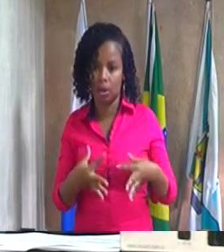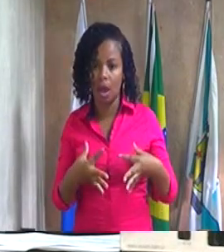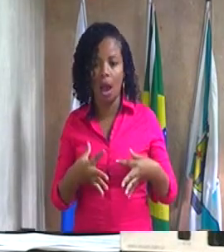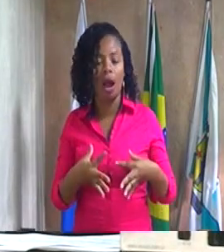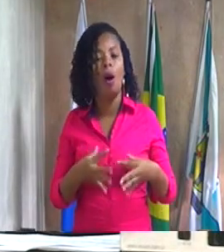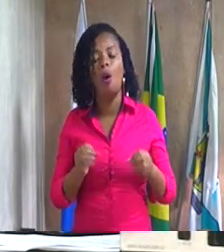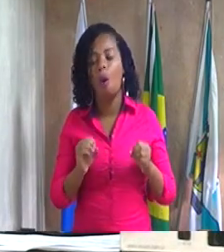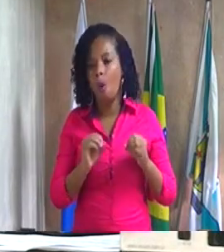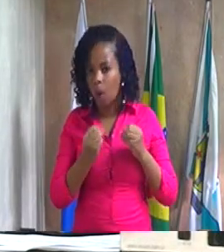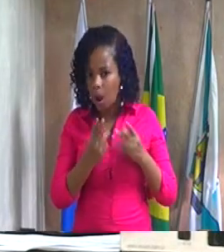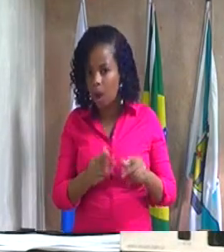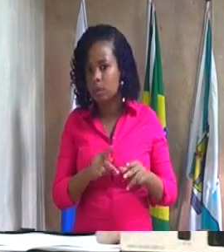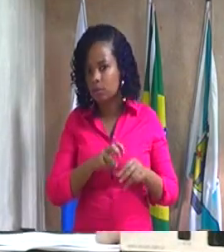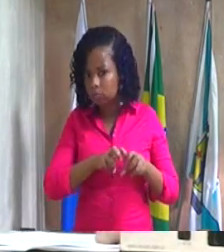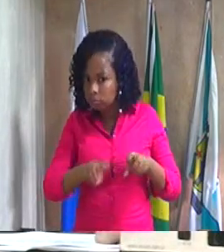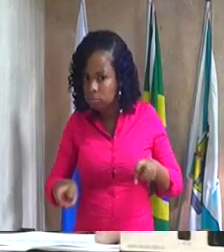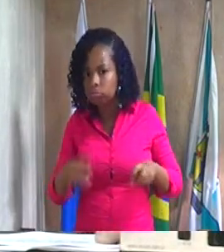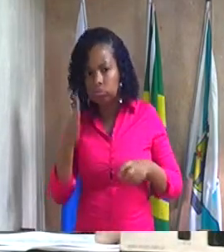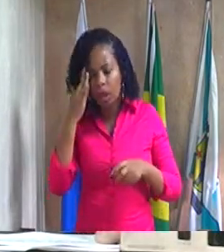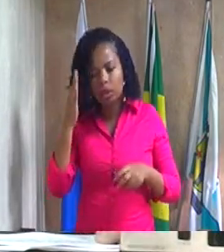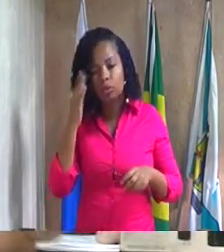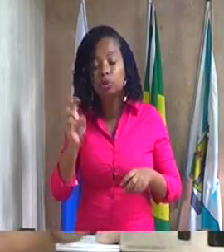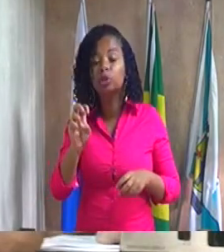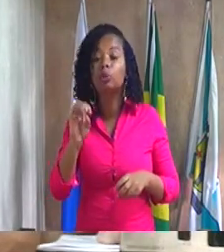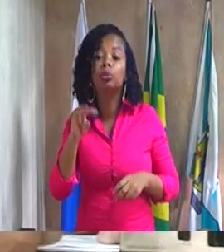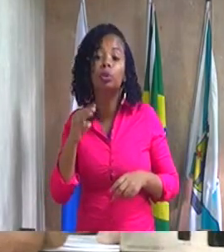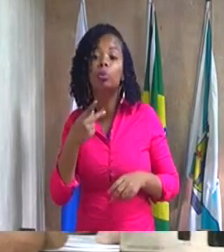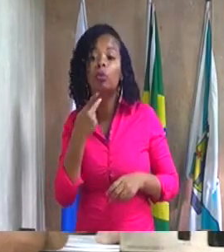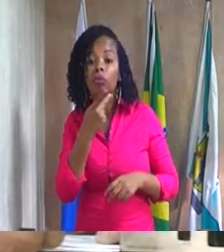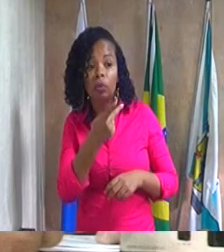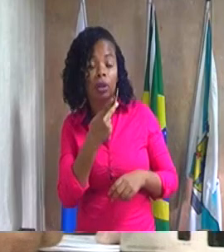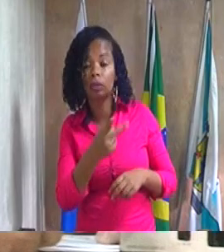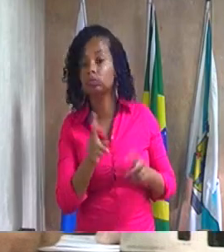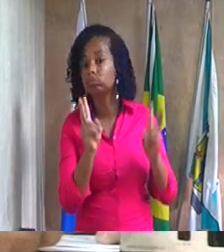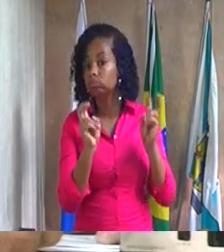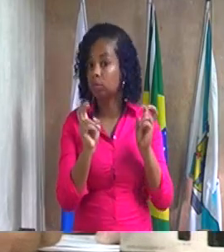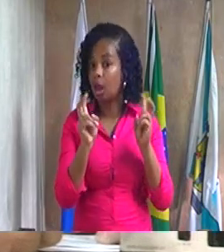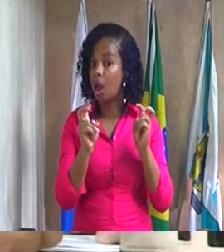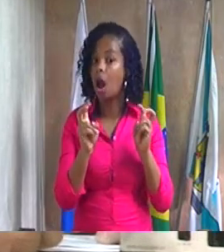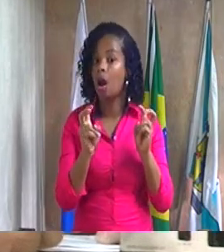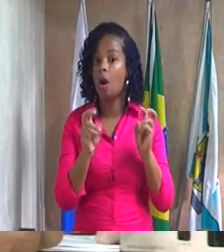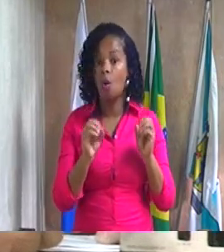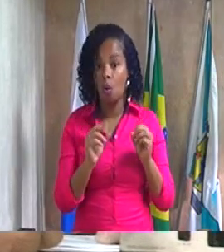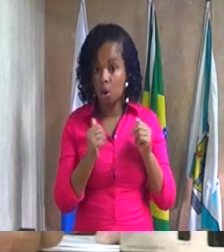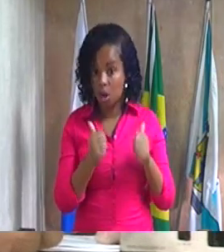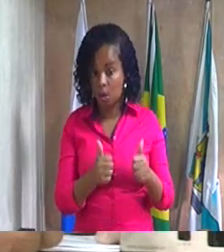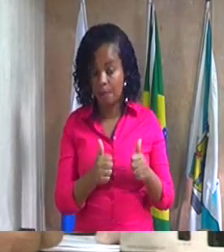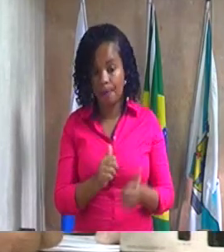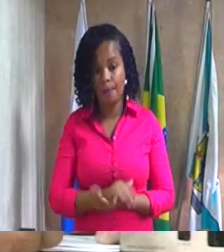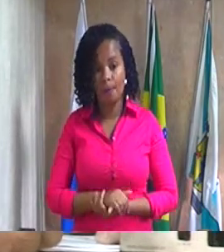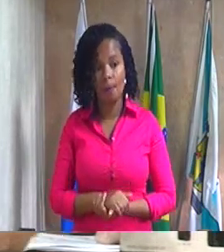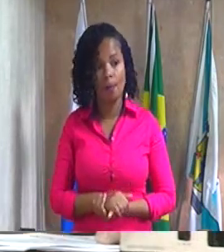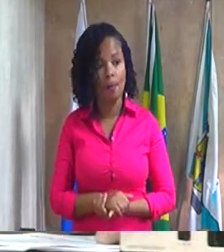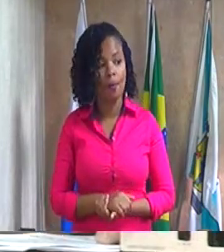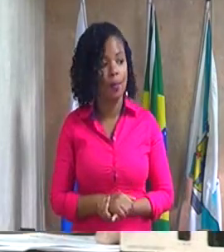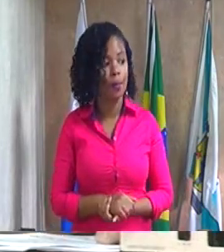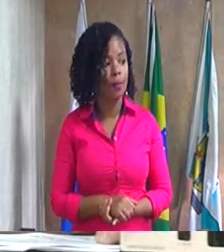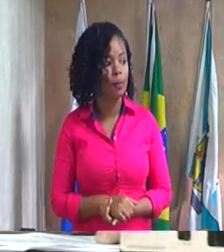tem 5 minutos para discutir a matéria. Mesmo com pedido de vista, ok?